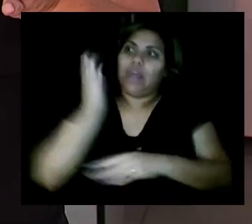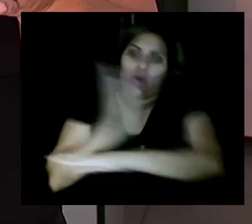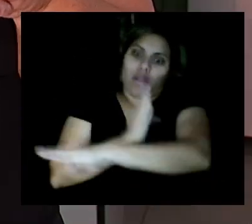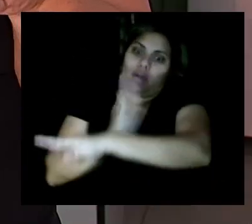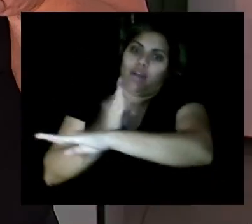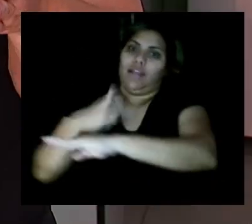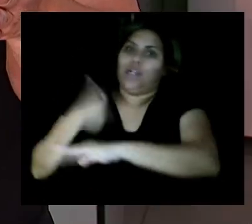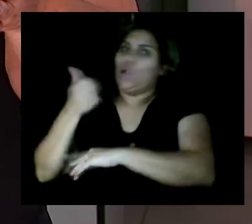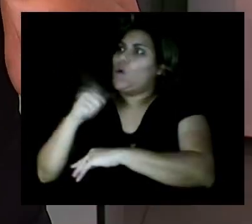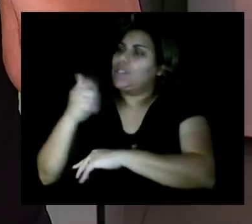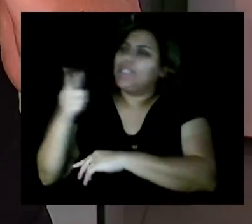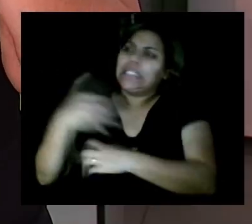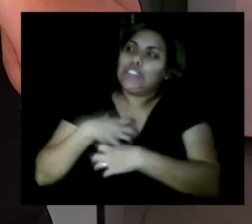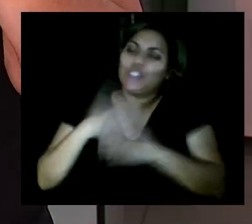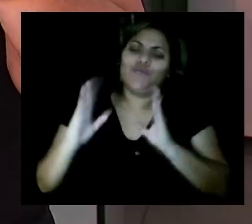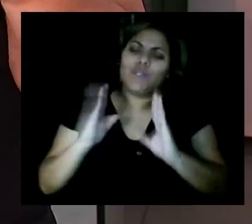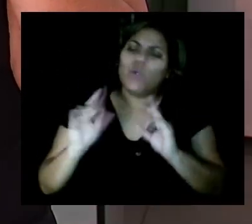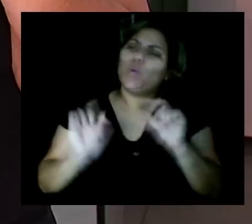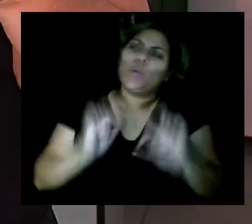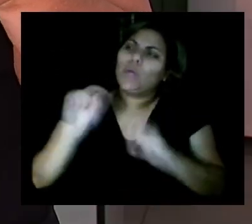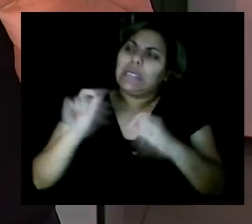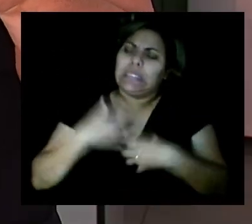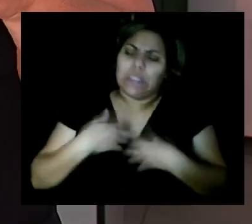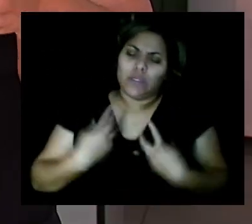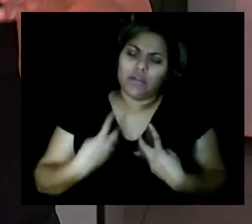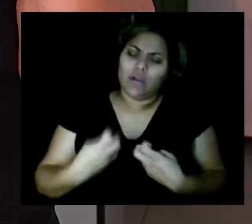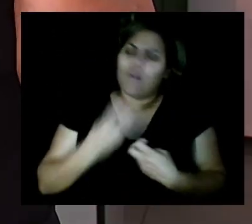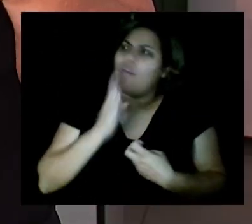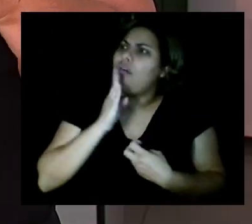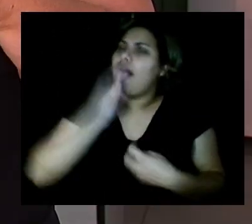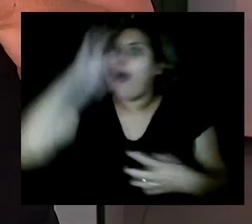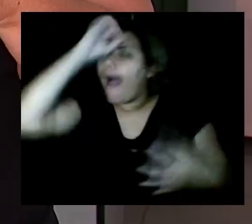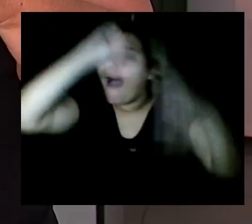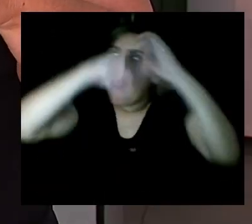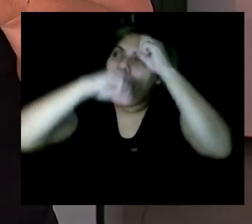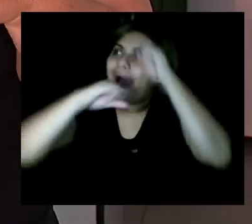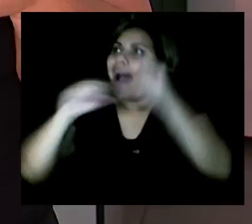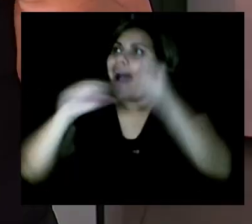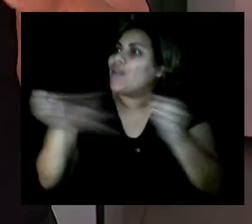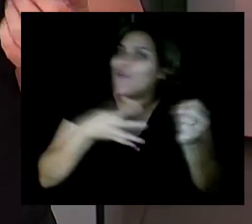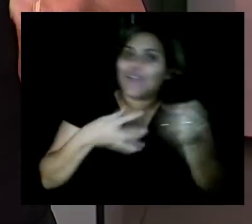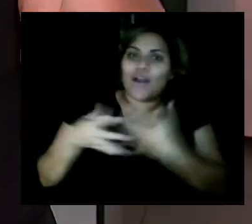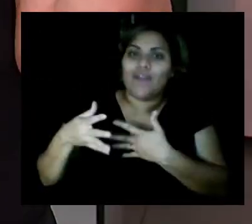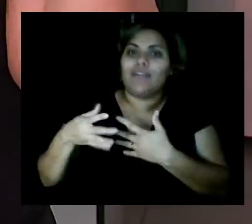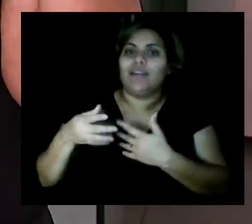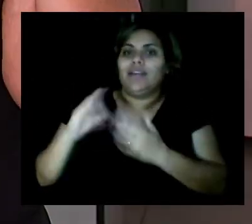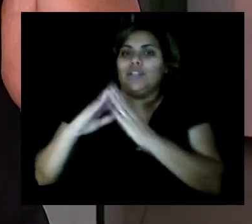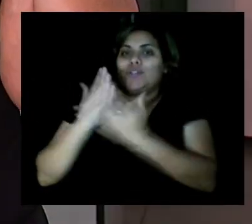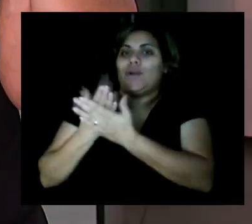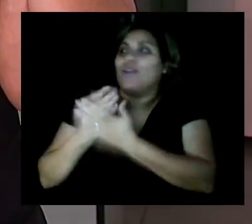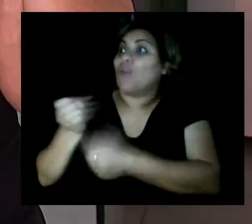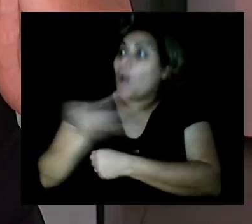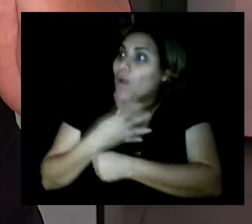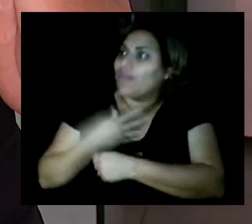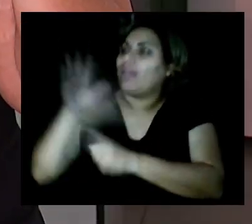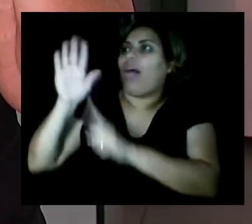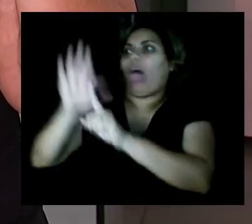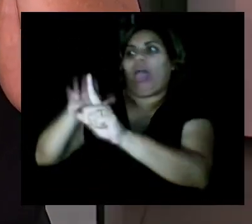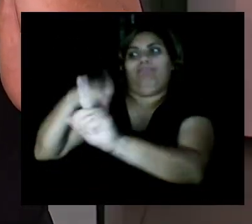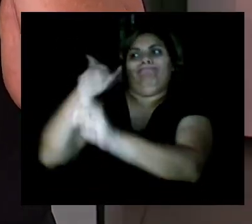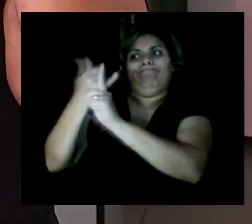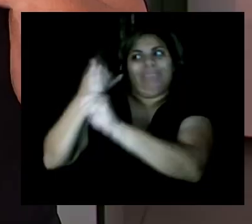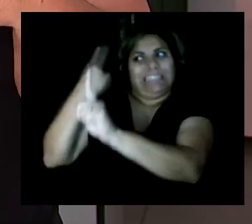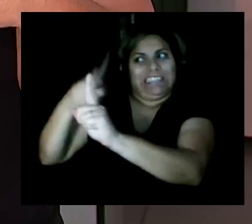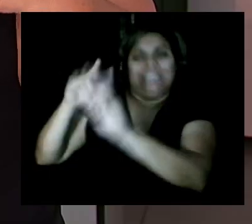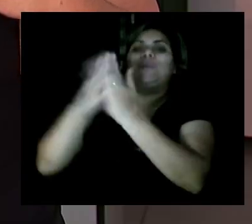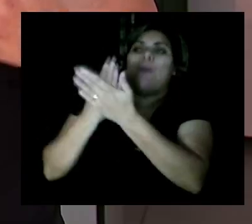fase assim, que ele está começando a descobrir novas coisas, escola nova, sofrendo bullying. E aí a gente tem que lidar na escola também,